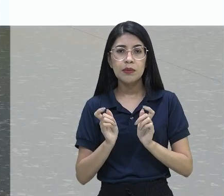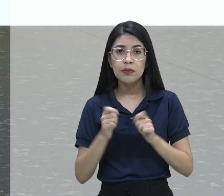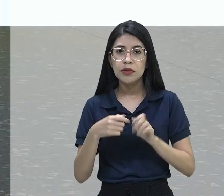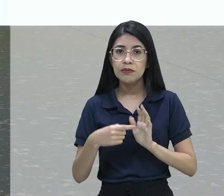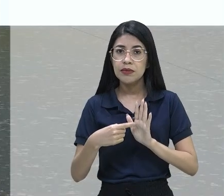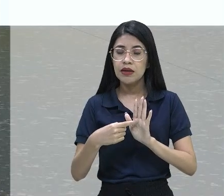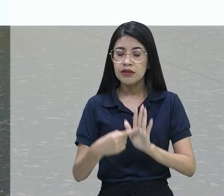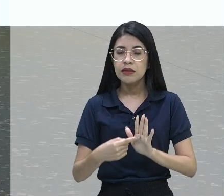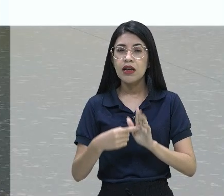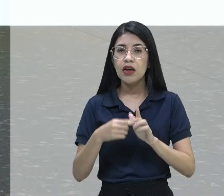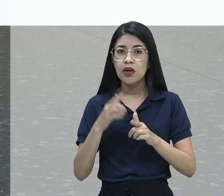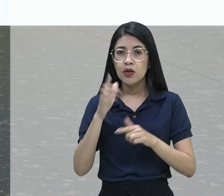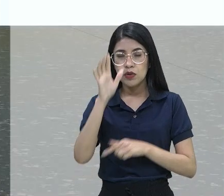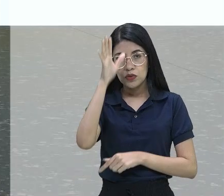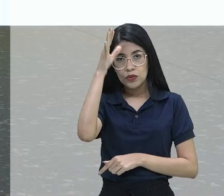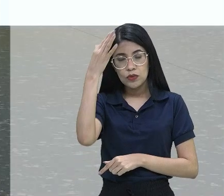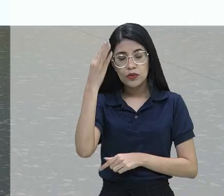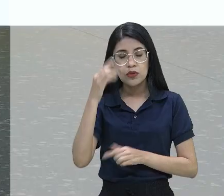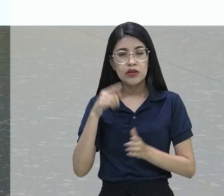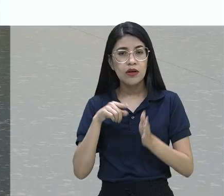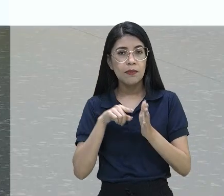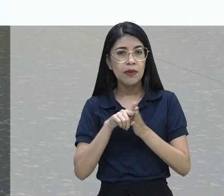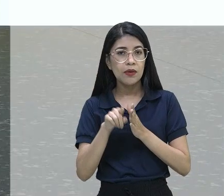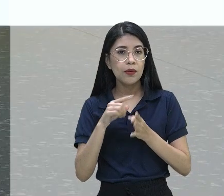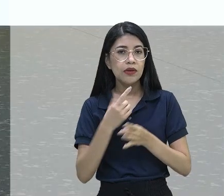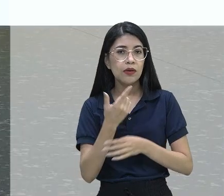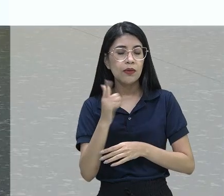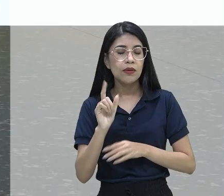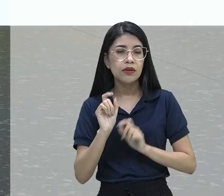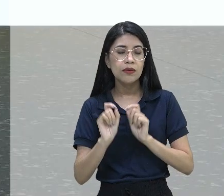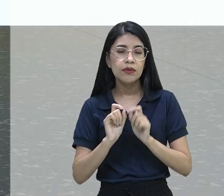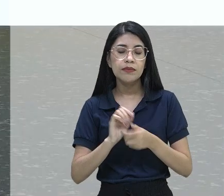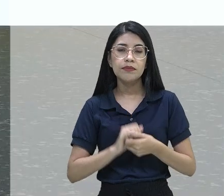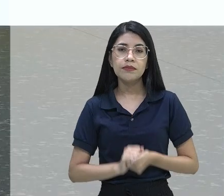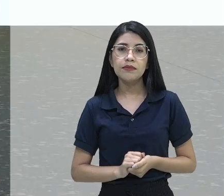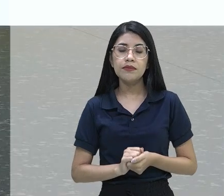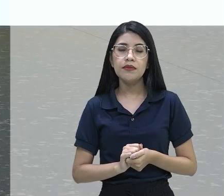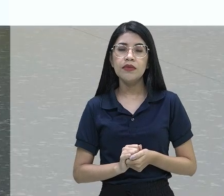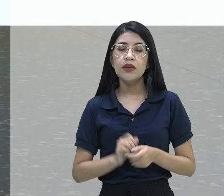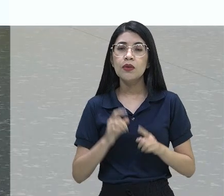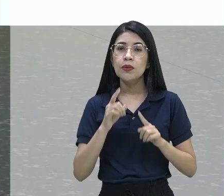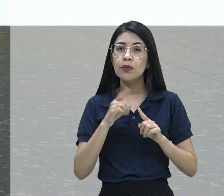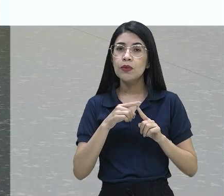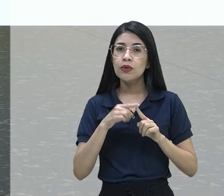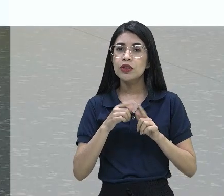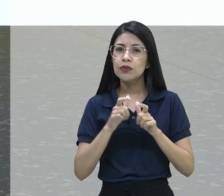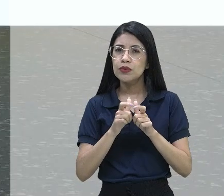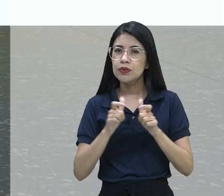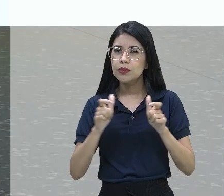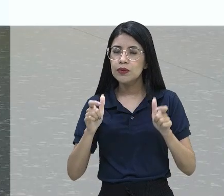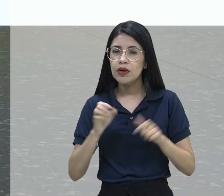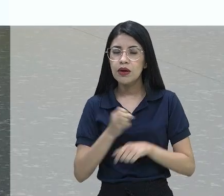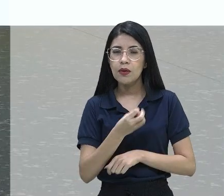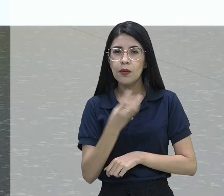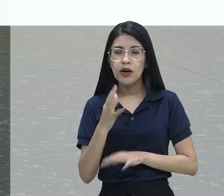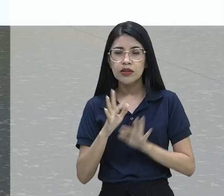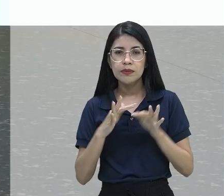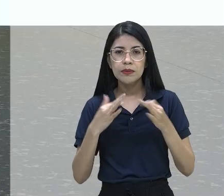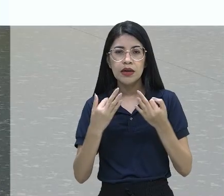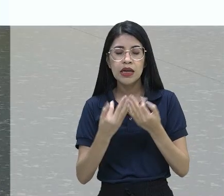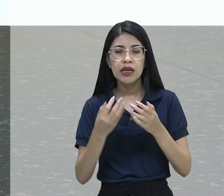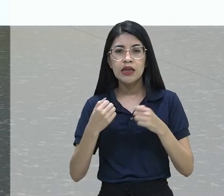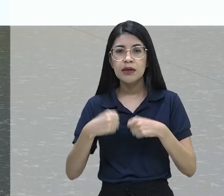nos leva a mais uma pergunta para que a gente possa refletir, tá? Esse tipo de crescimento do número de famílias dependentes da pesca